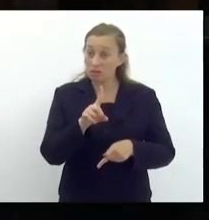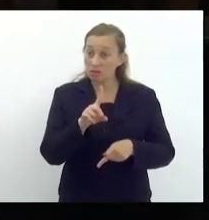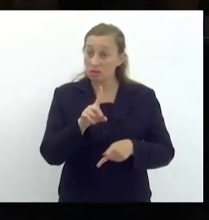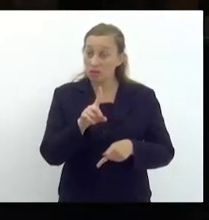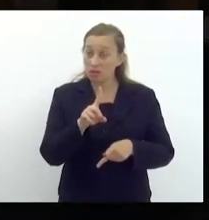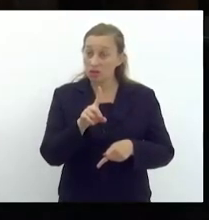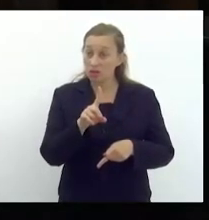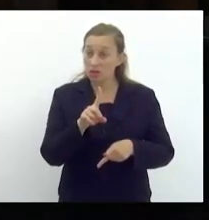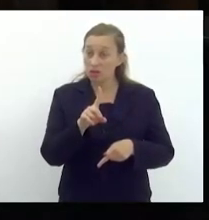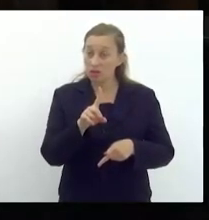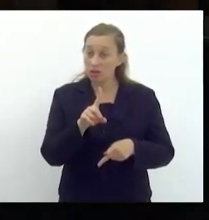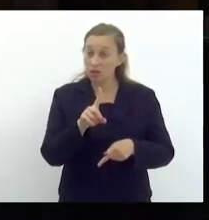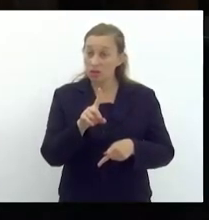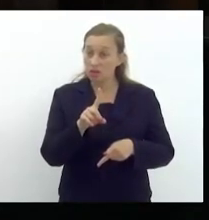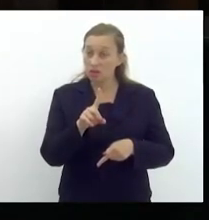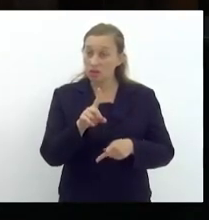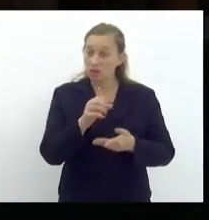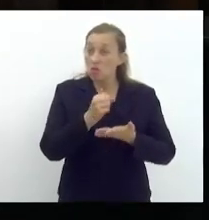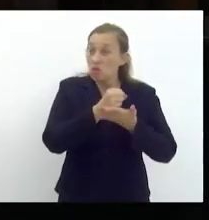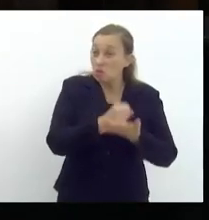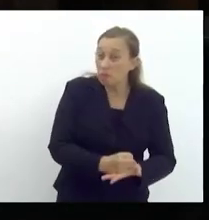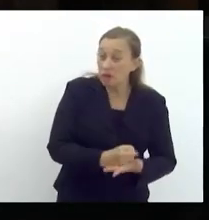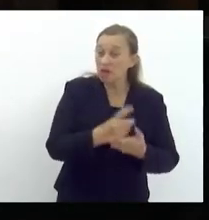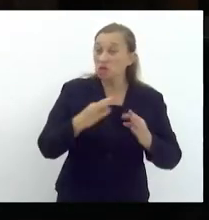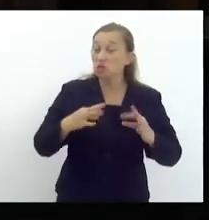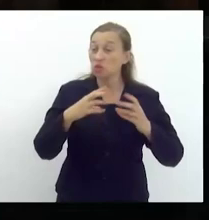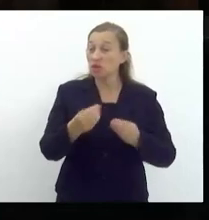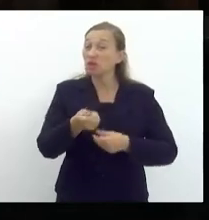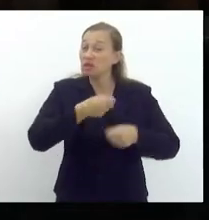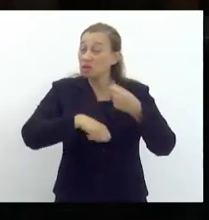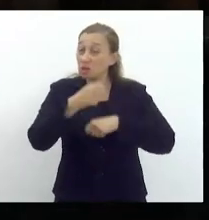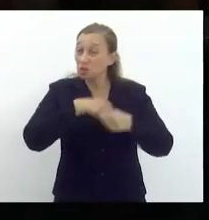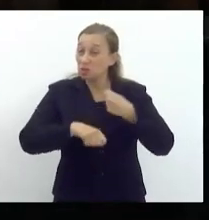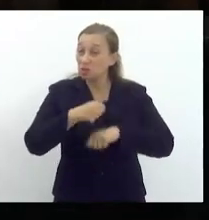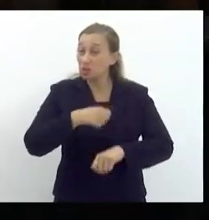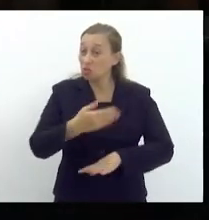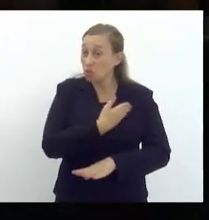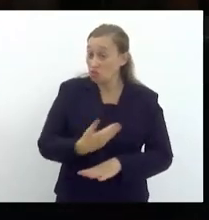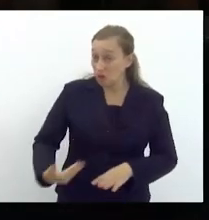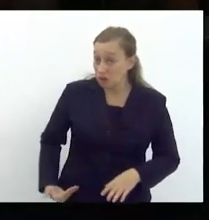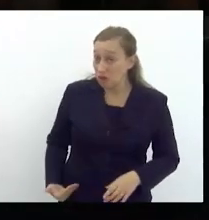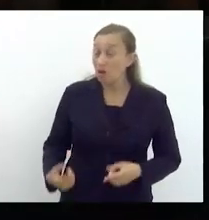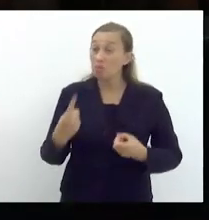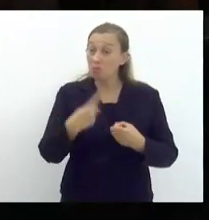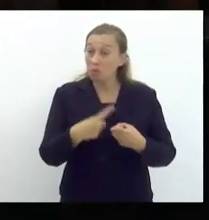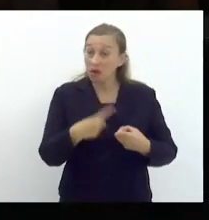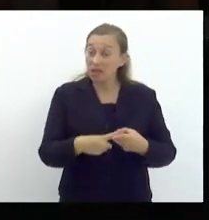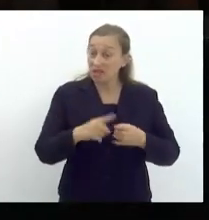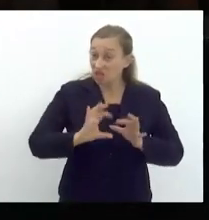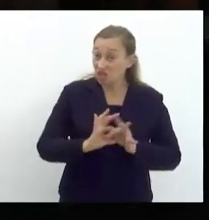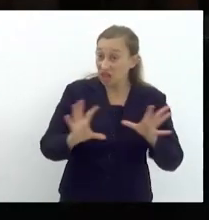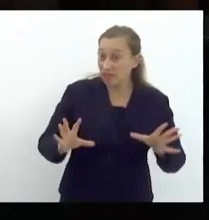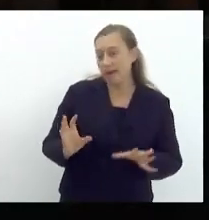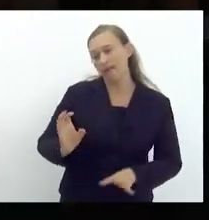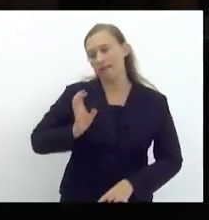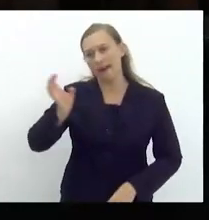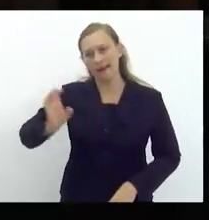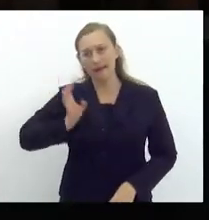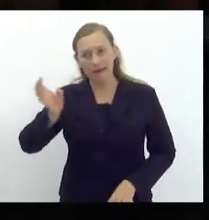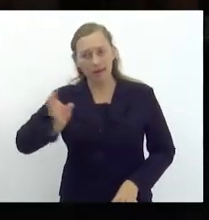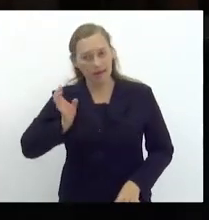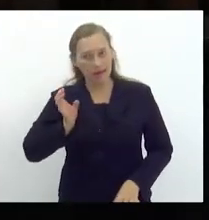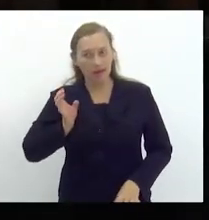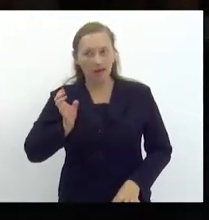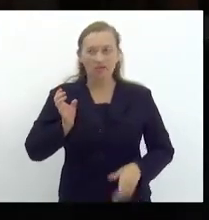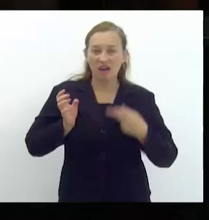posta sobre ela o peso total das economias do governo né porque se a gente libera para Rico a